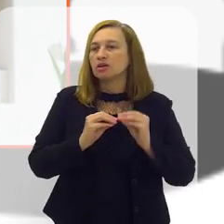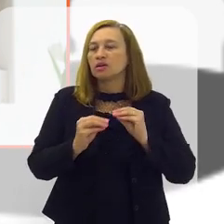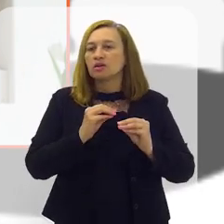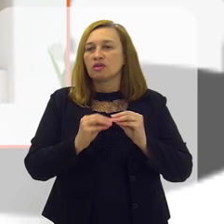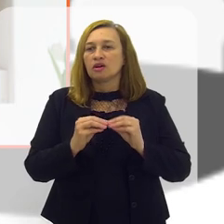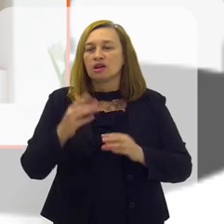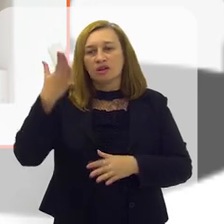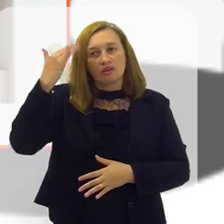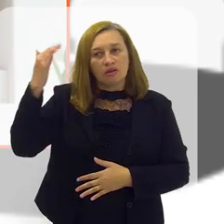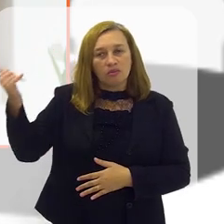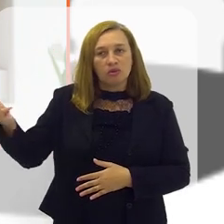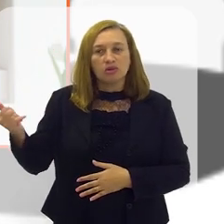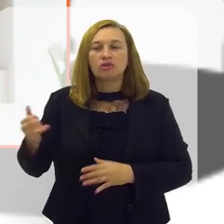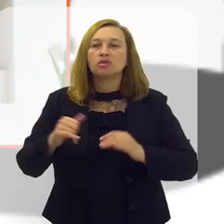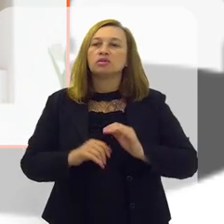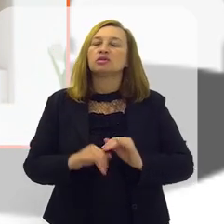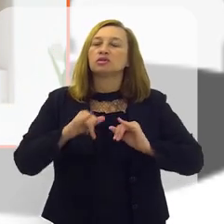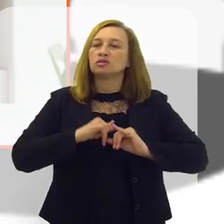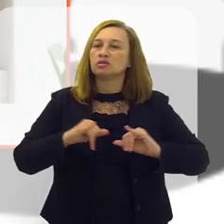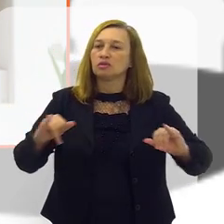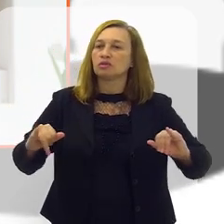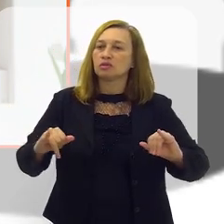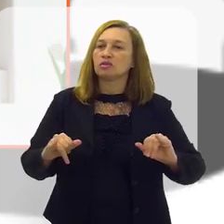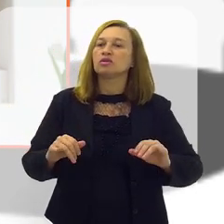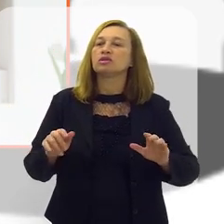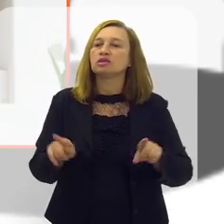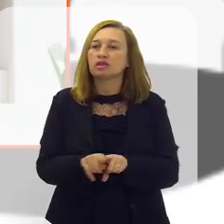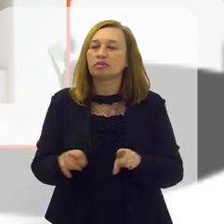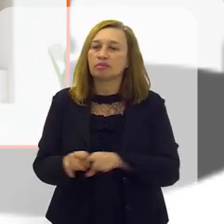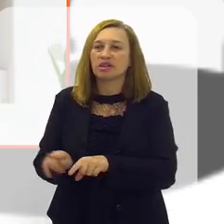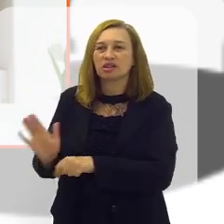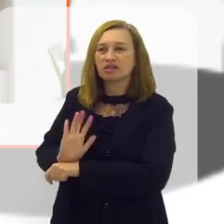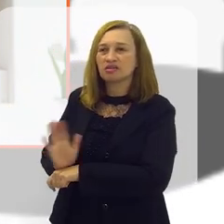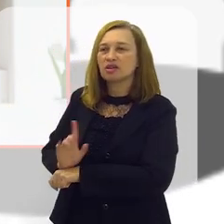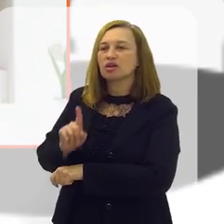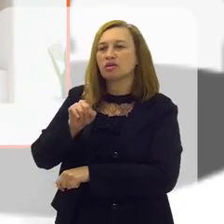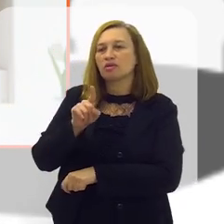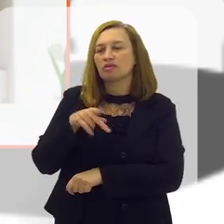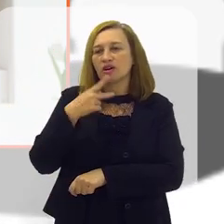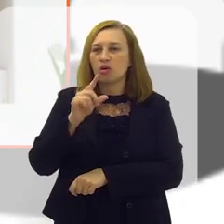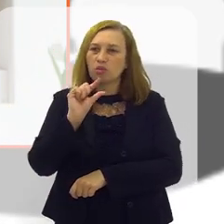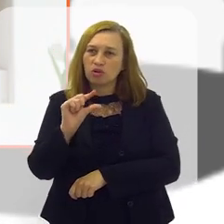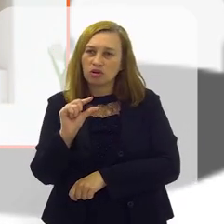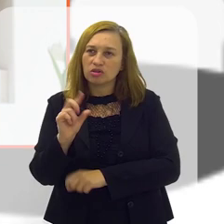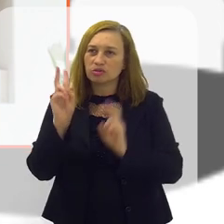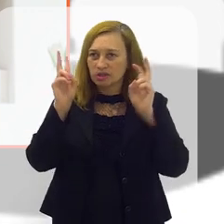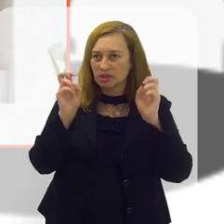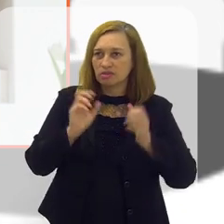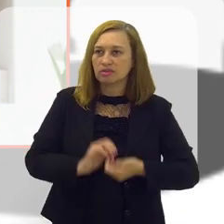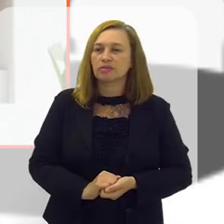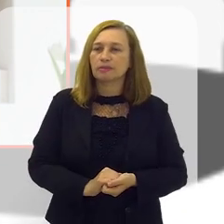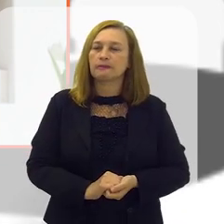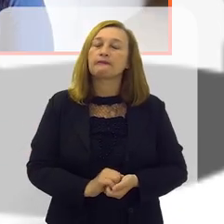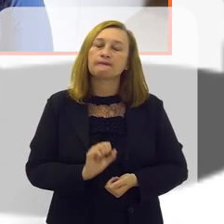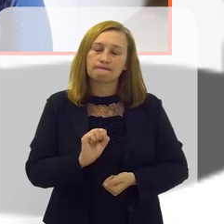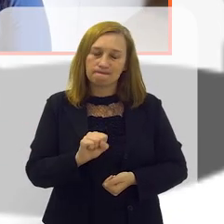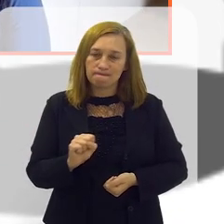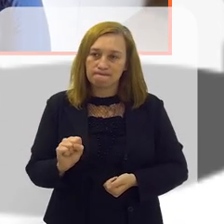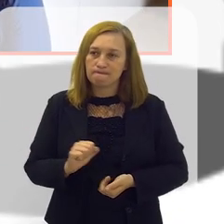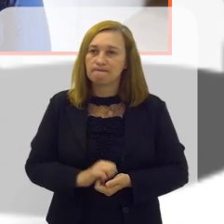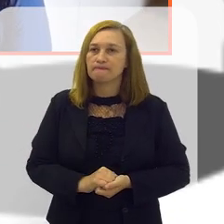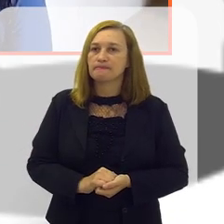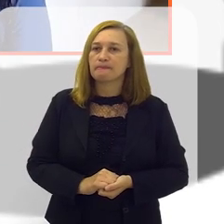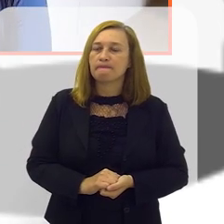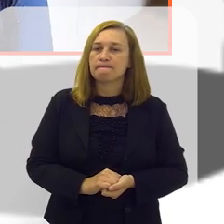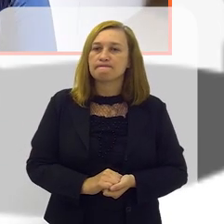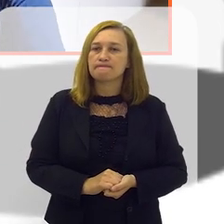de uma novela famosa que divulgou bastante, e também de filmes. Você poderia comentar um pouco sobre isso?